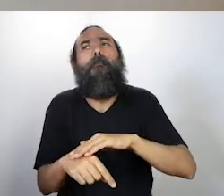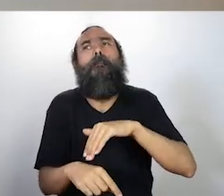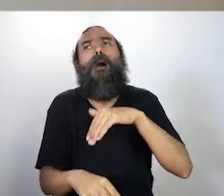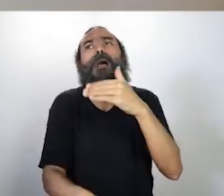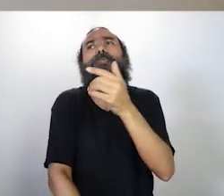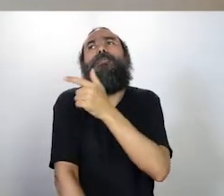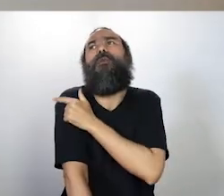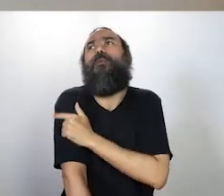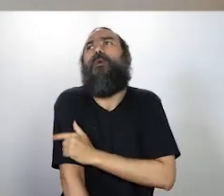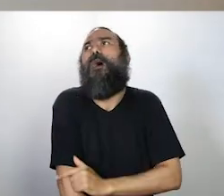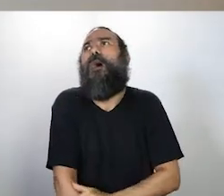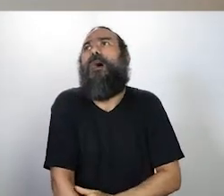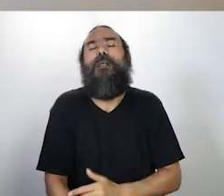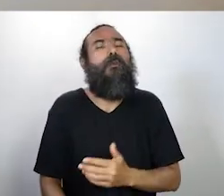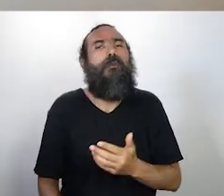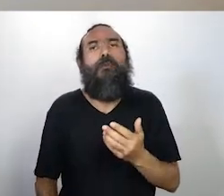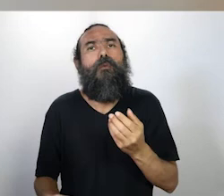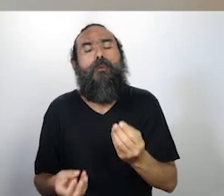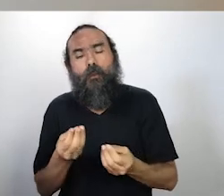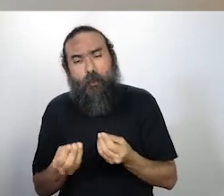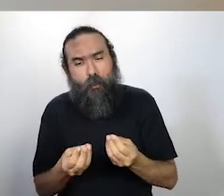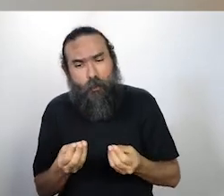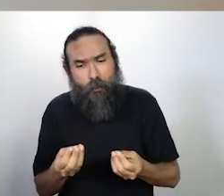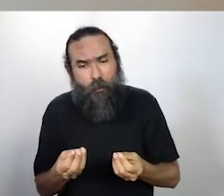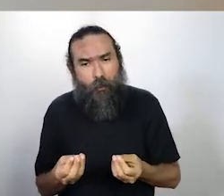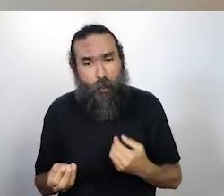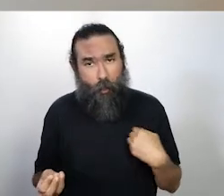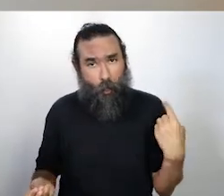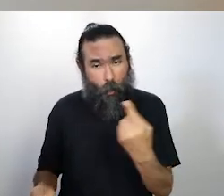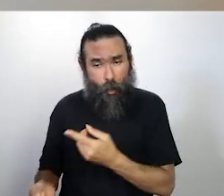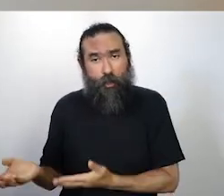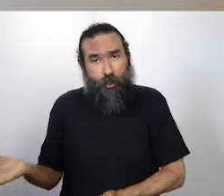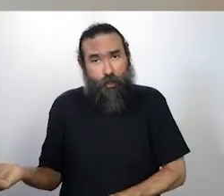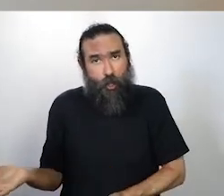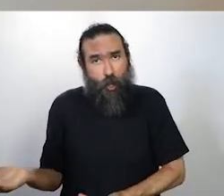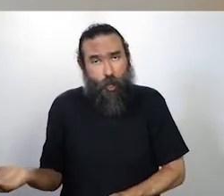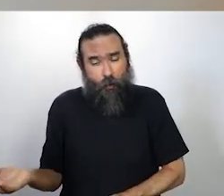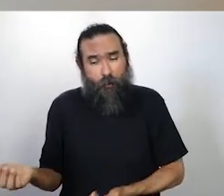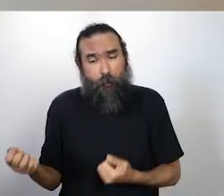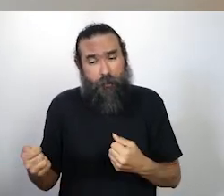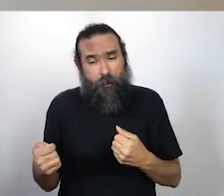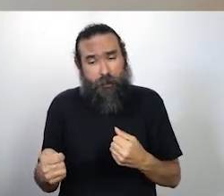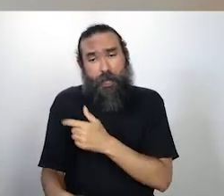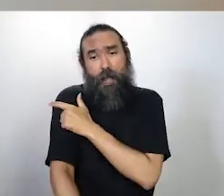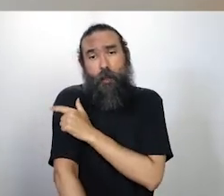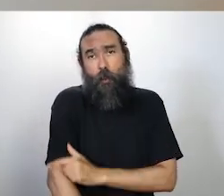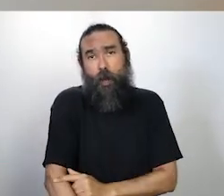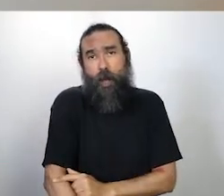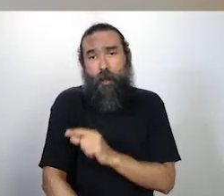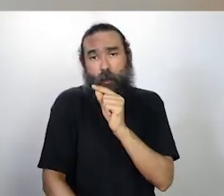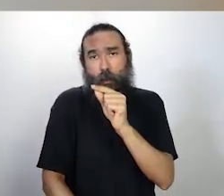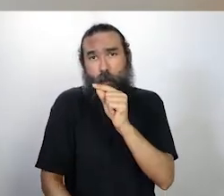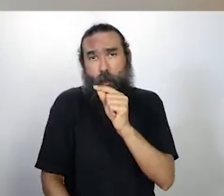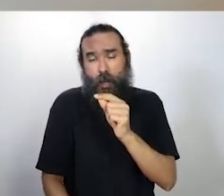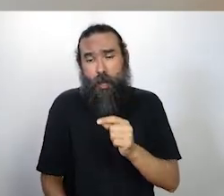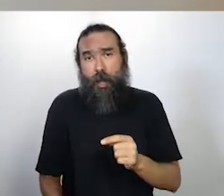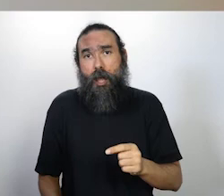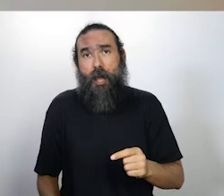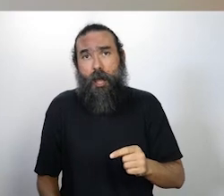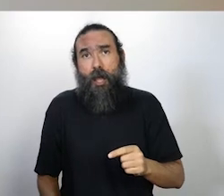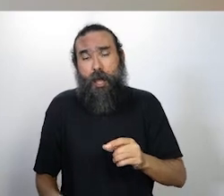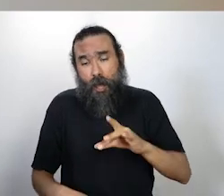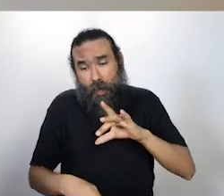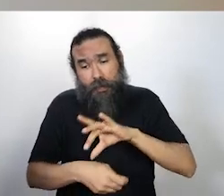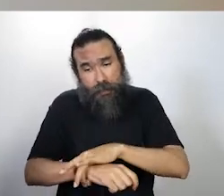Né? A gente deve ser mais educado enquanto jovem para garantir a continuidade do giro